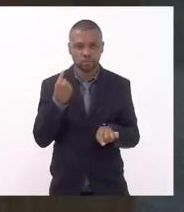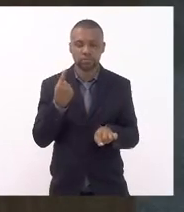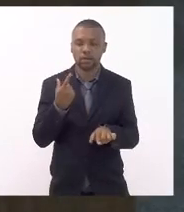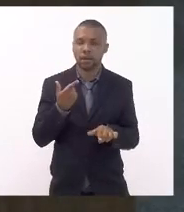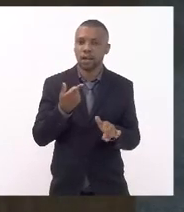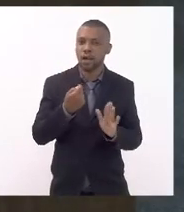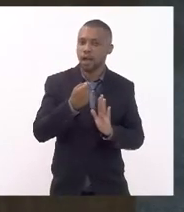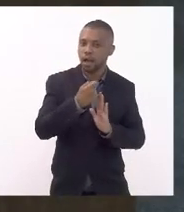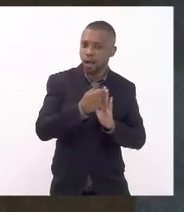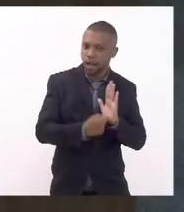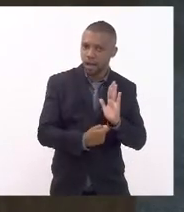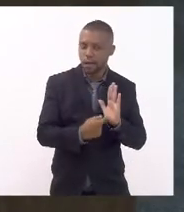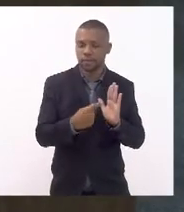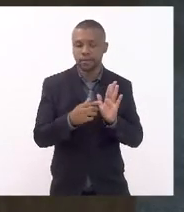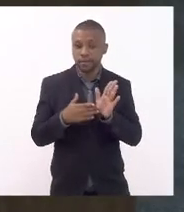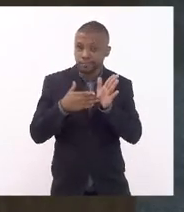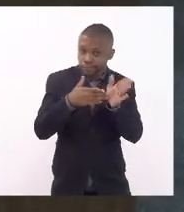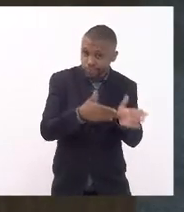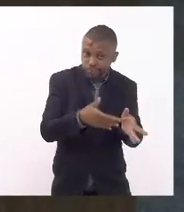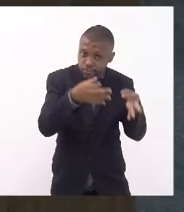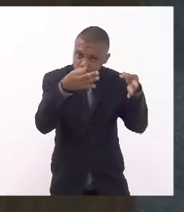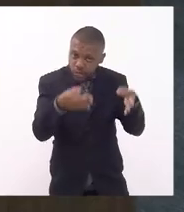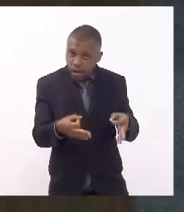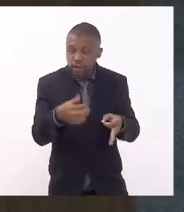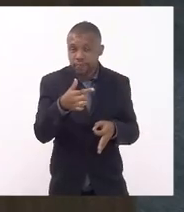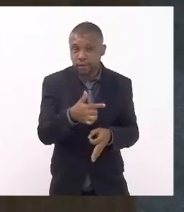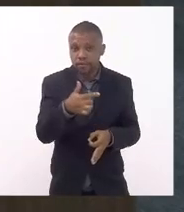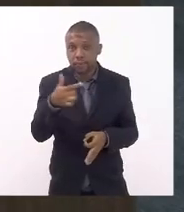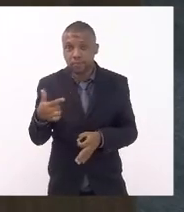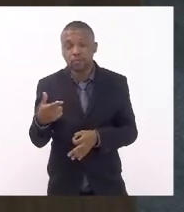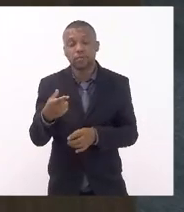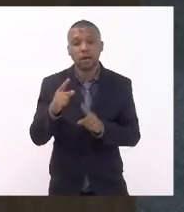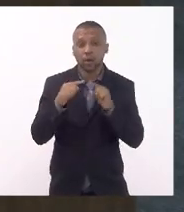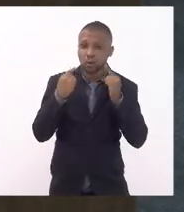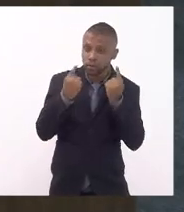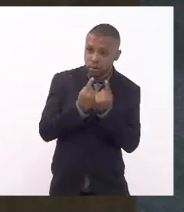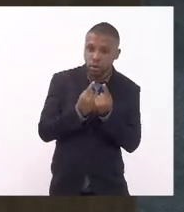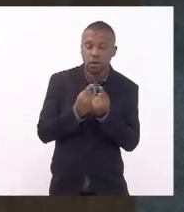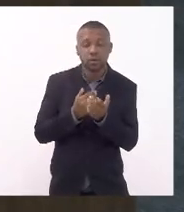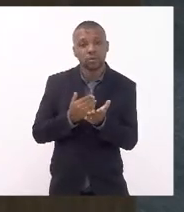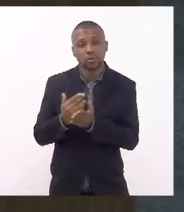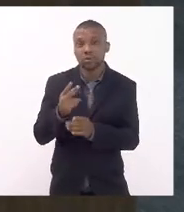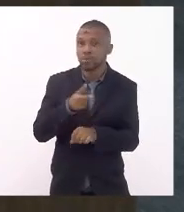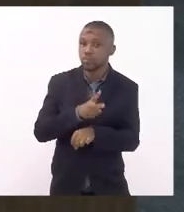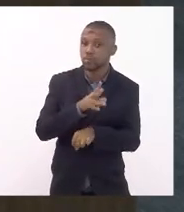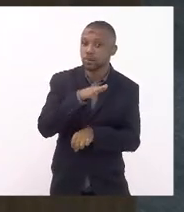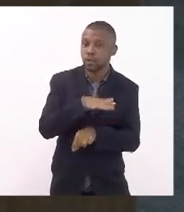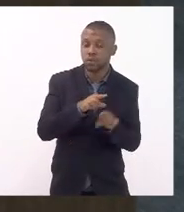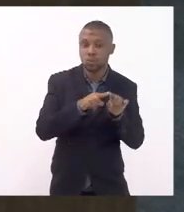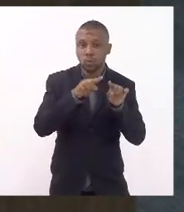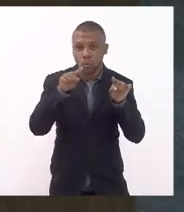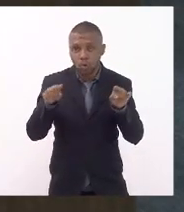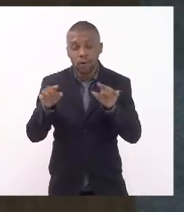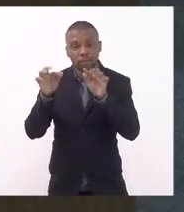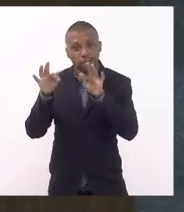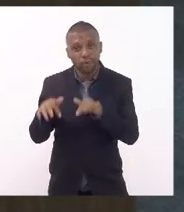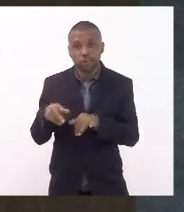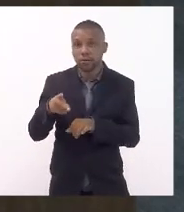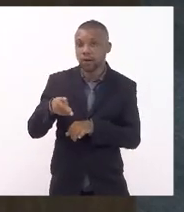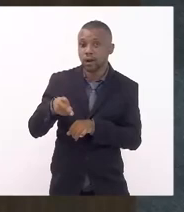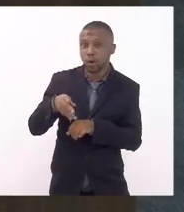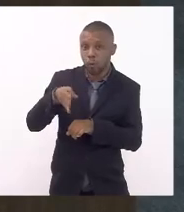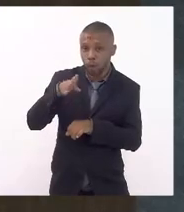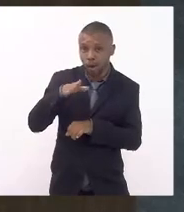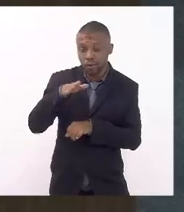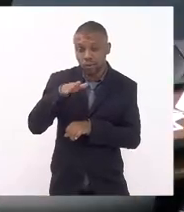exatidão o ocorrido na 22ª sessão ordinária, que iniciada às 14 horas, encerrou-se às 16 horas